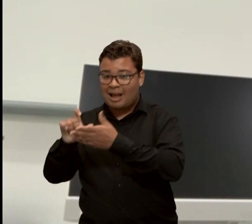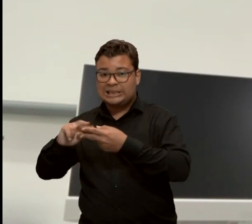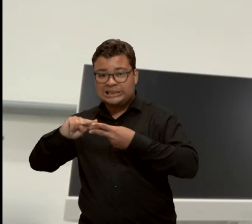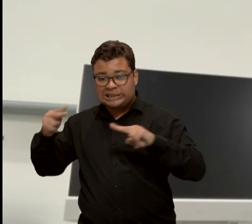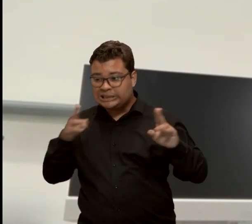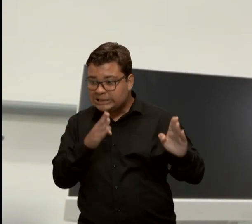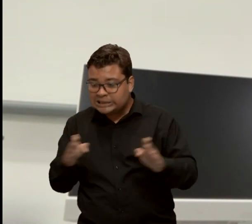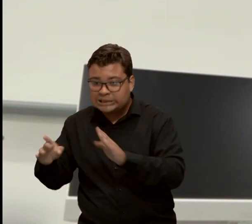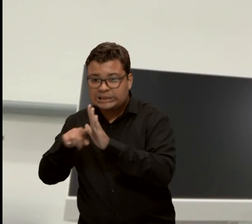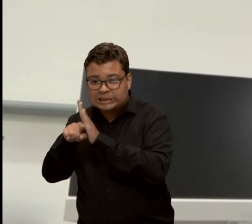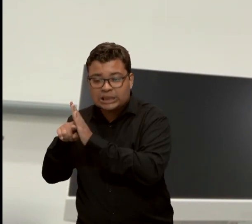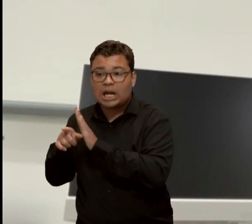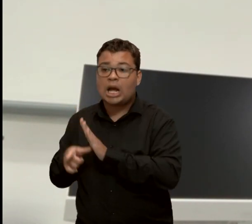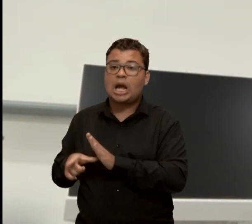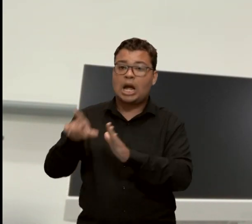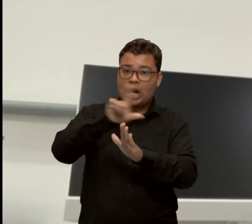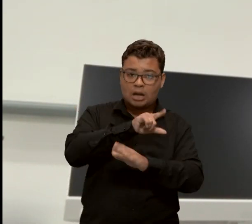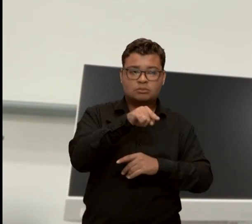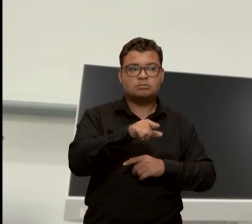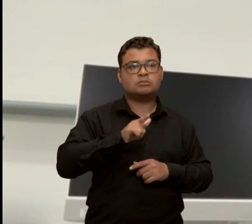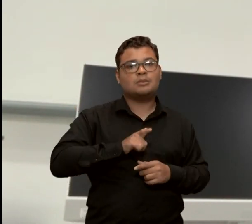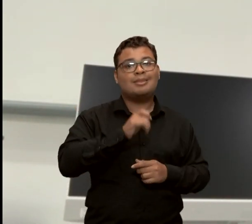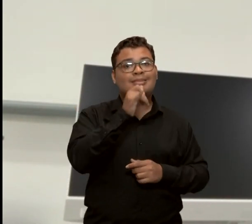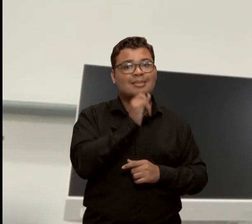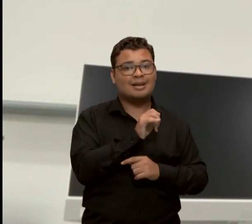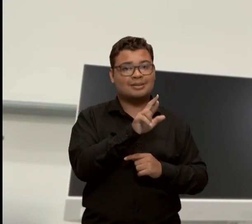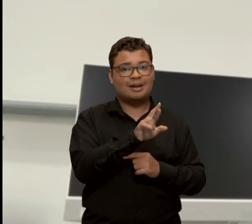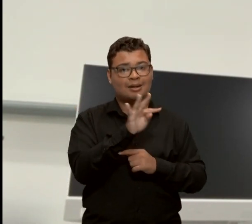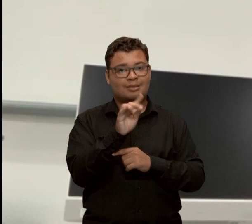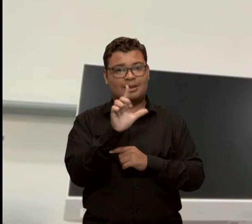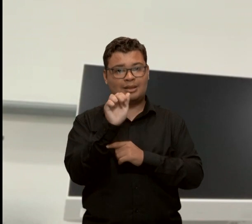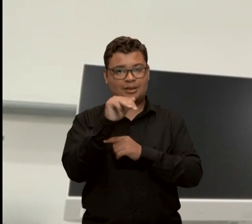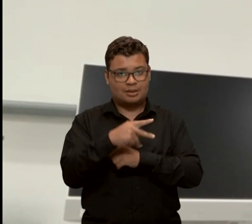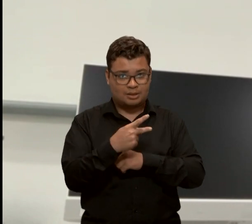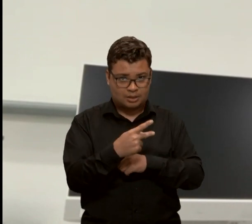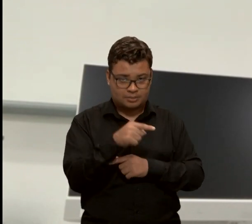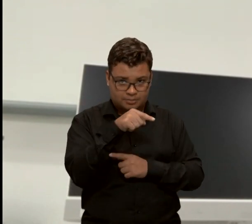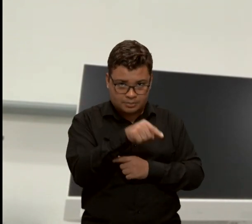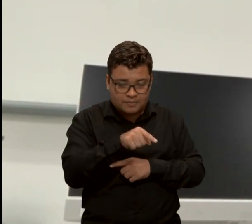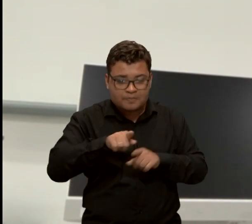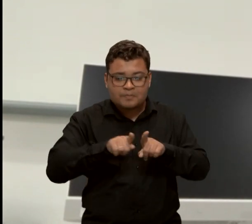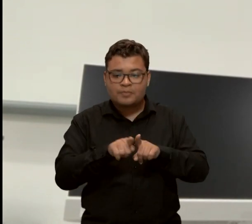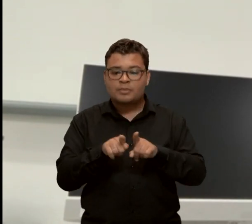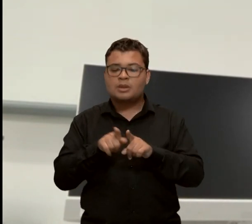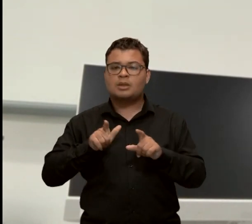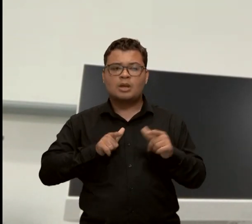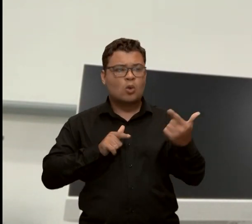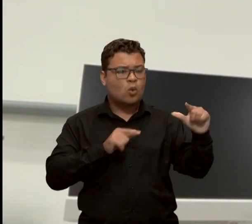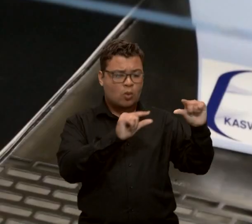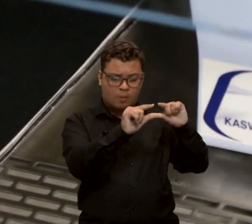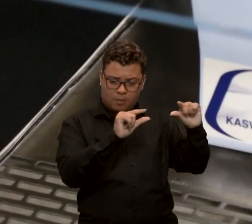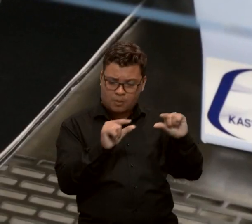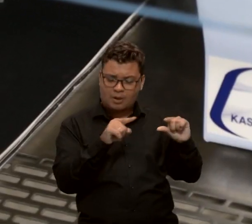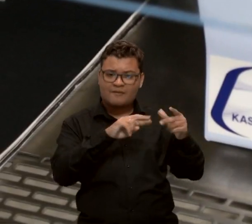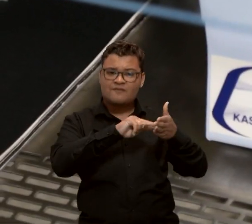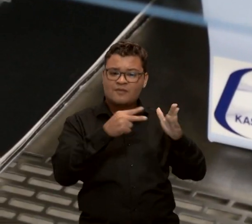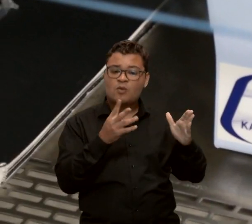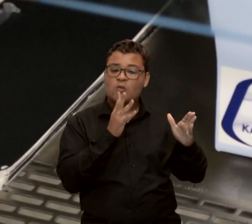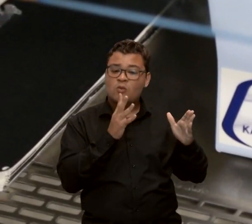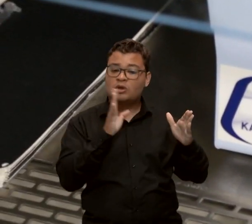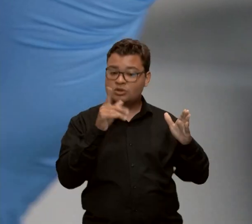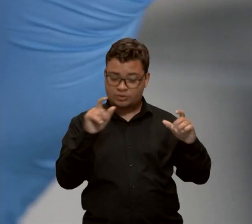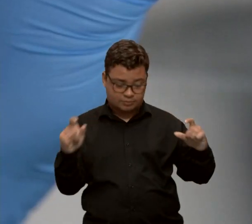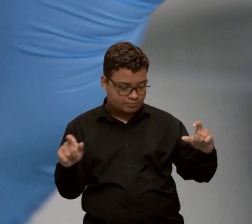essa amostra pode ser passada pelo teste RD-LAMP e as amostras que já têm as variantes que já são de nosso conhecimento, elas já